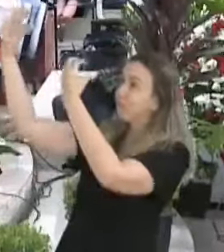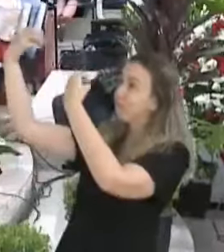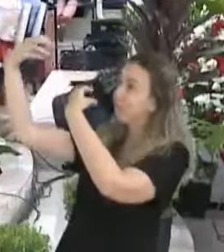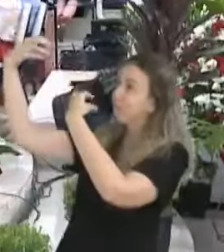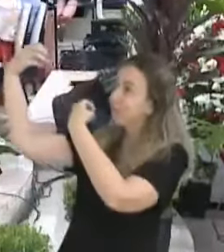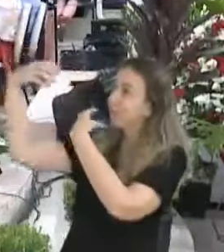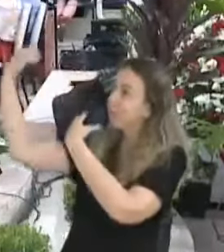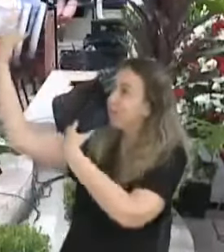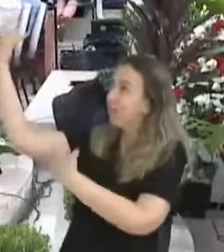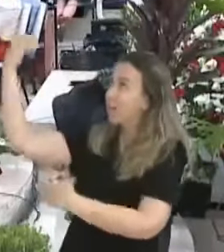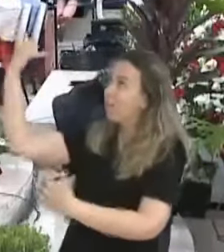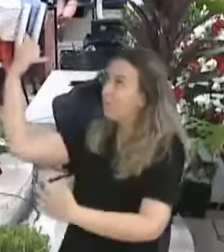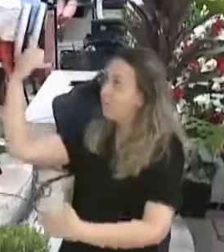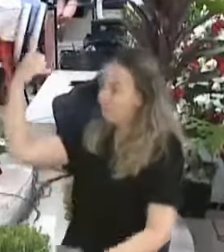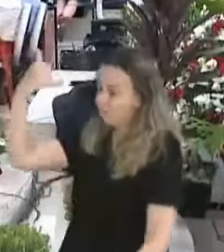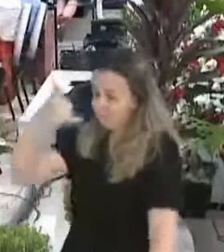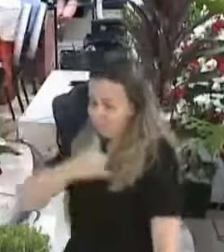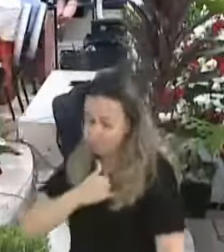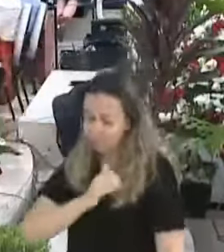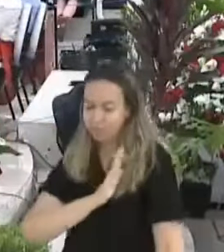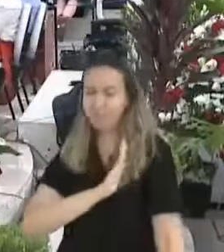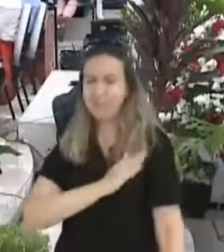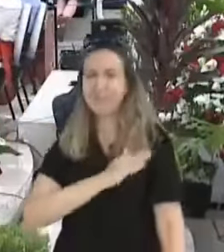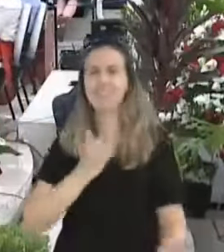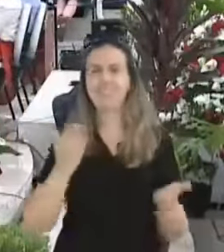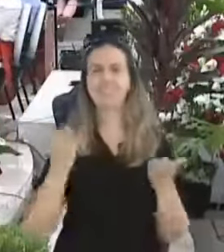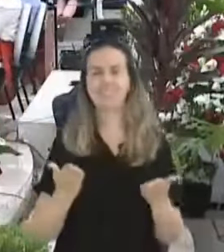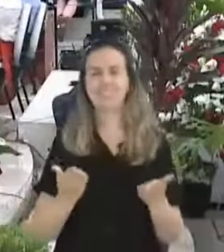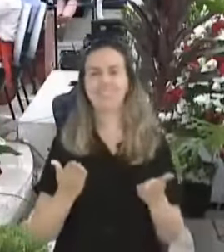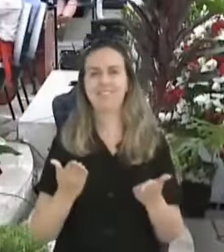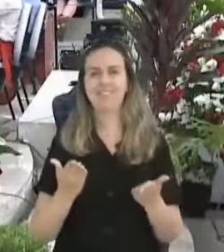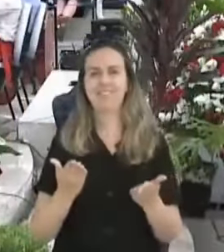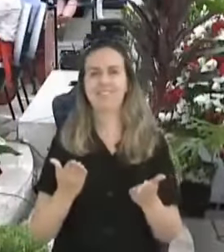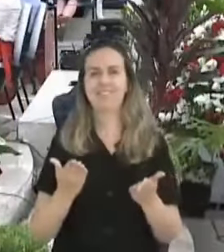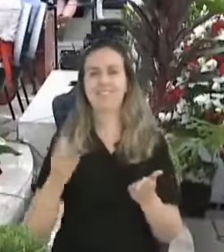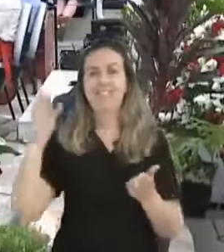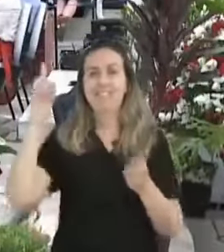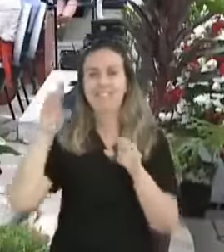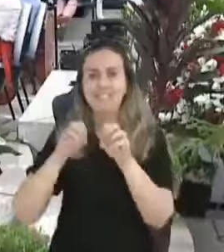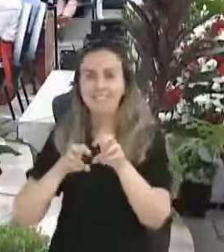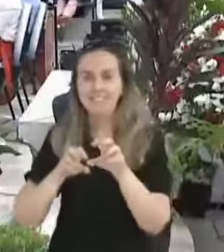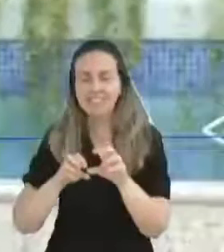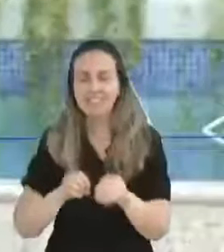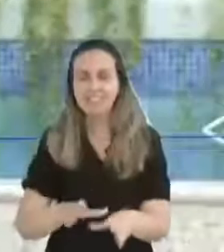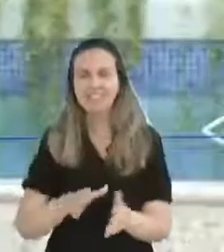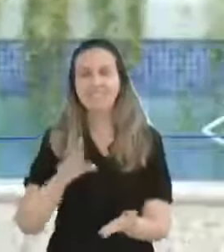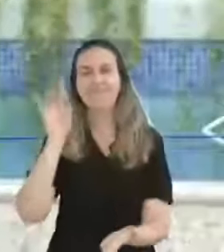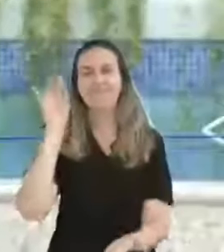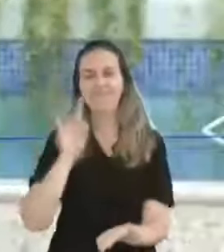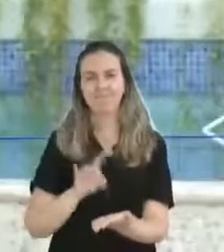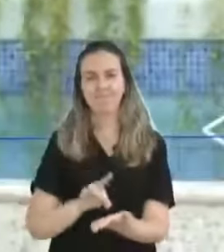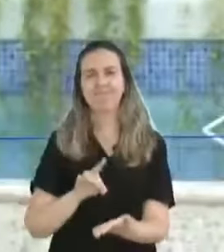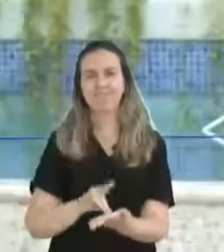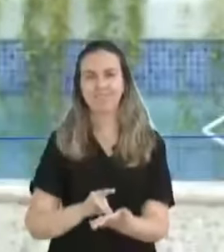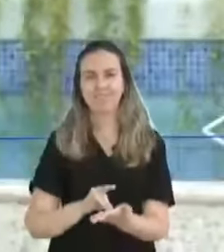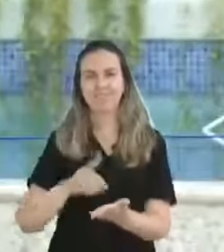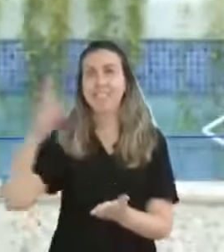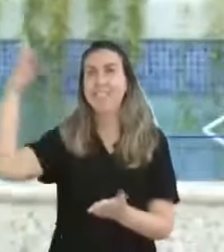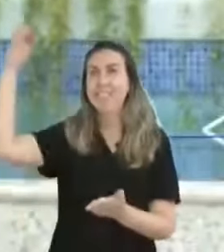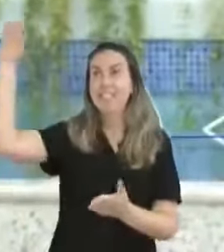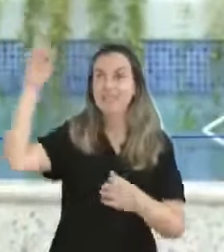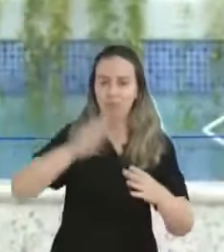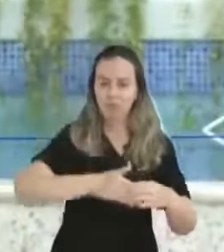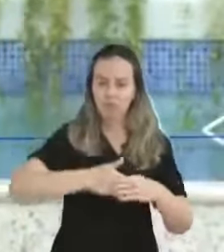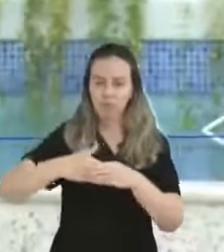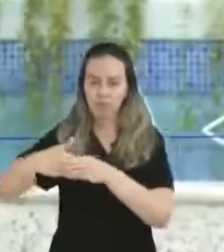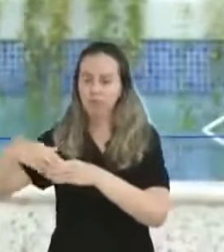se você projetar alguma coisa, dará certo, e a luz brilhará em teus caminhos. Veja o